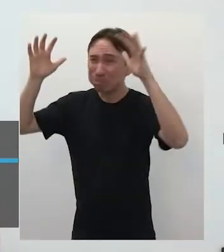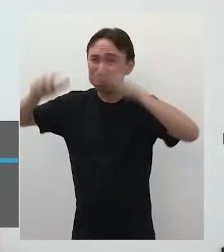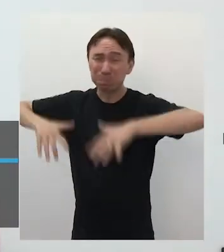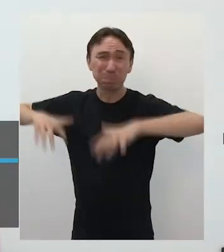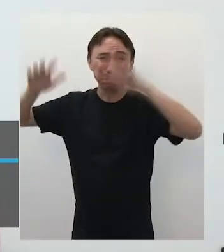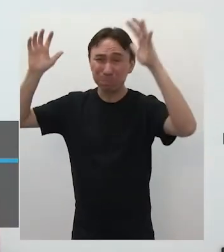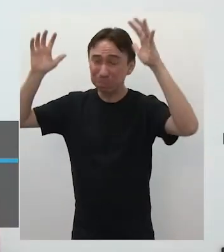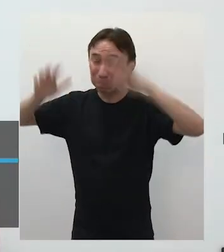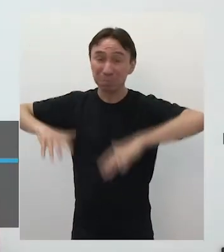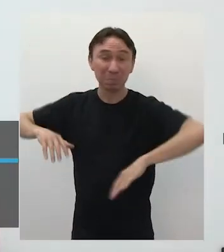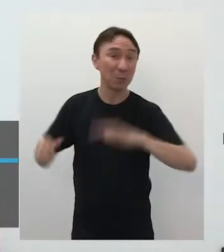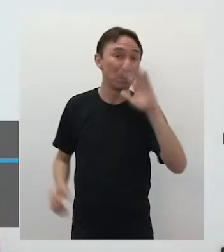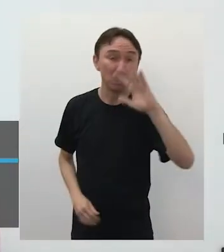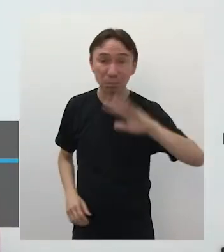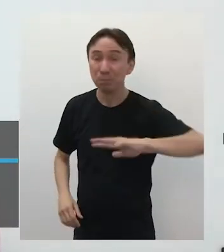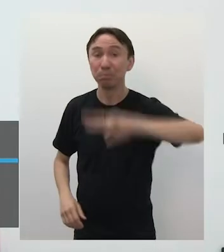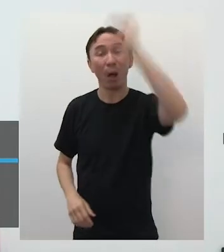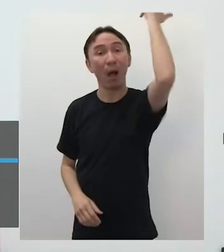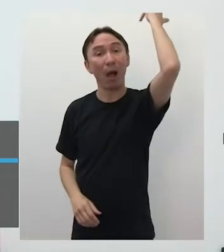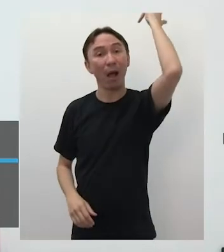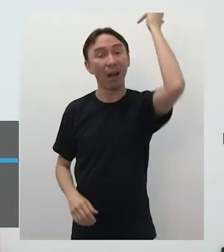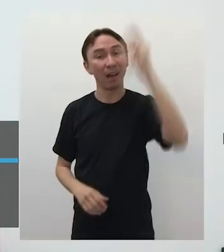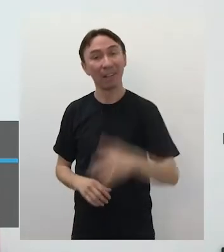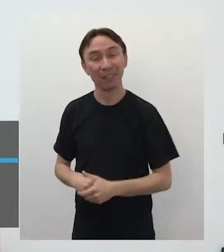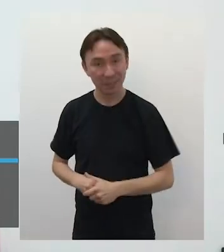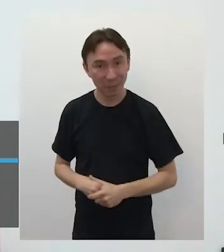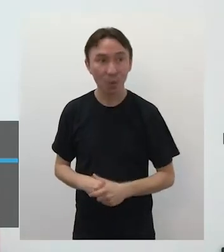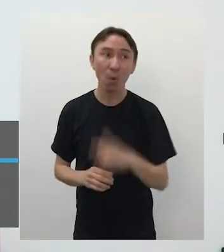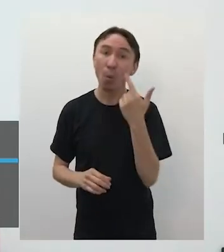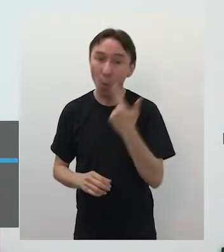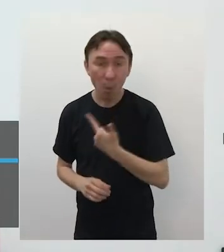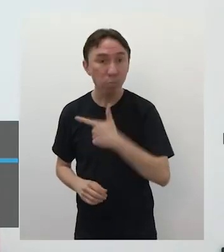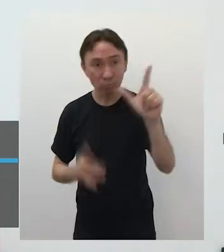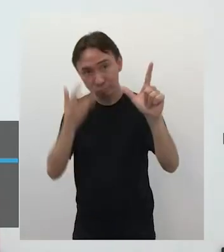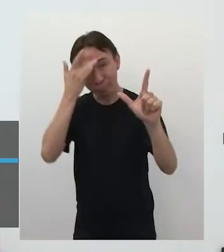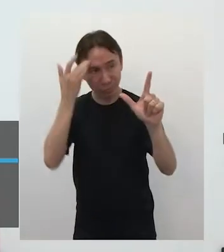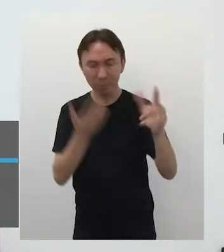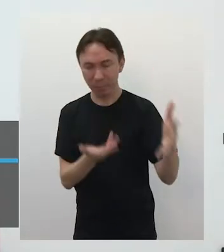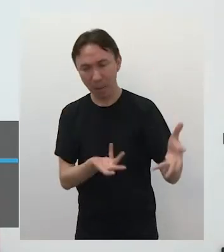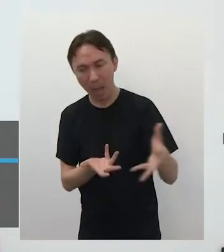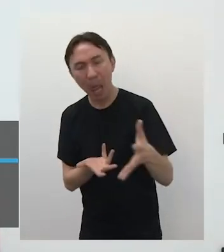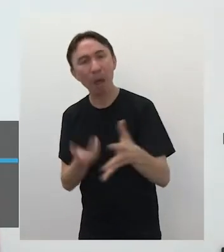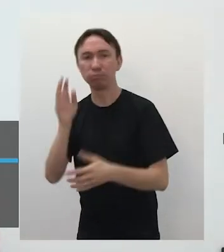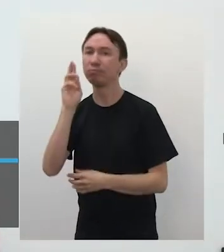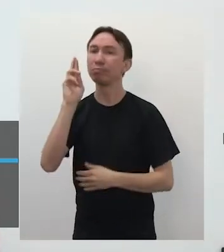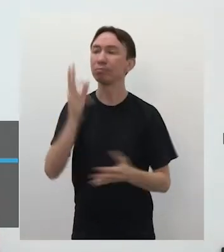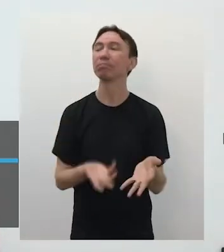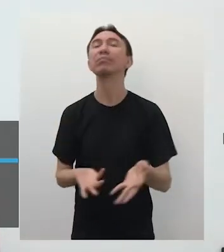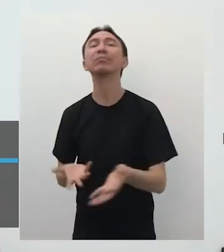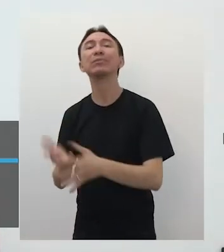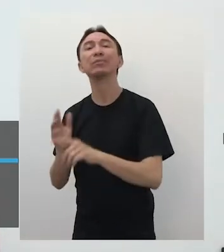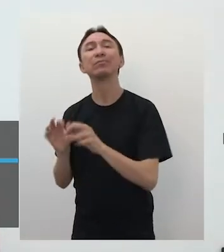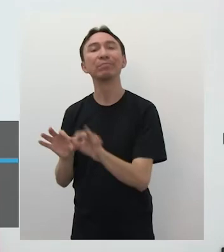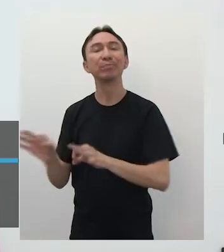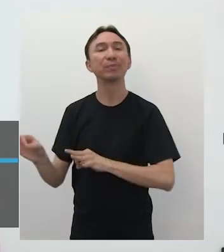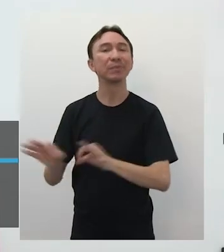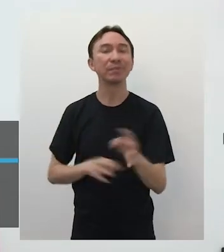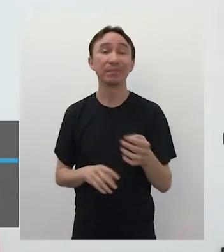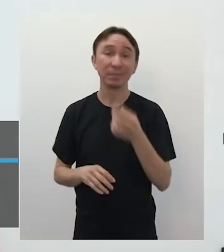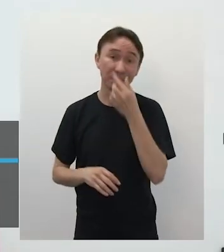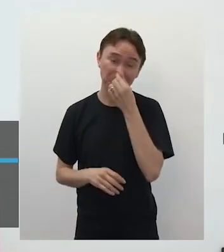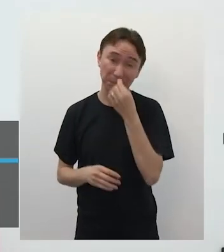Aí já passei essa demanda para outro da chuva e fiquei aqui, porque eu falei, ô chuva, me deu uma folga